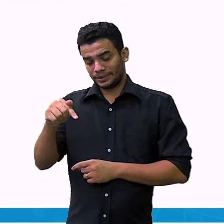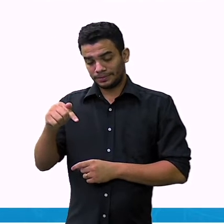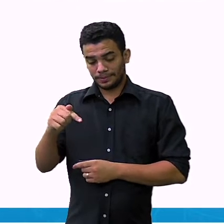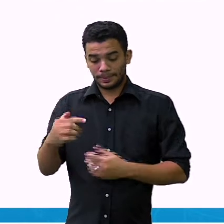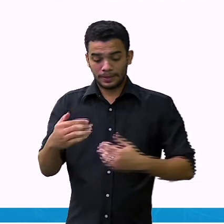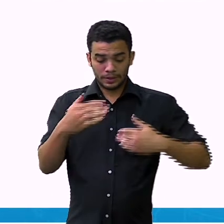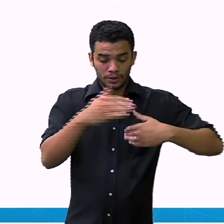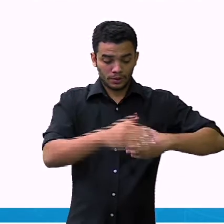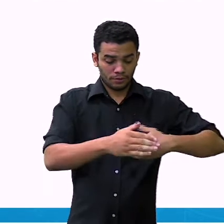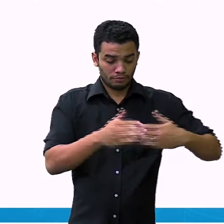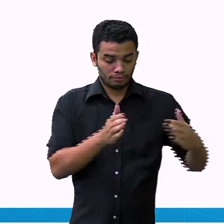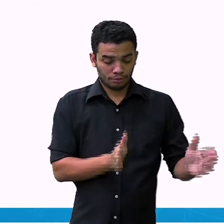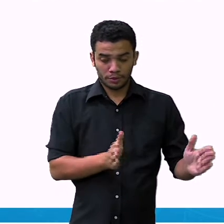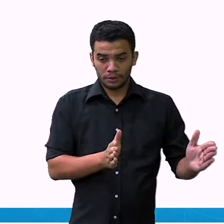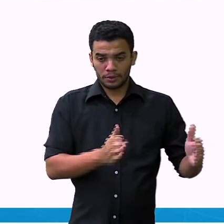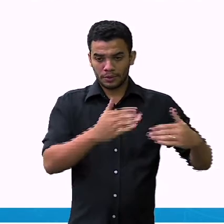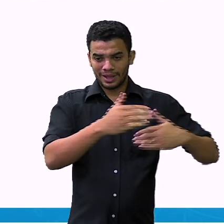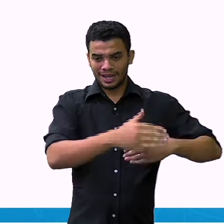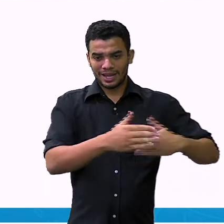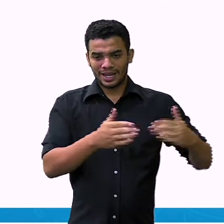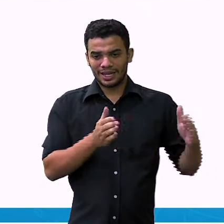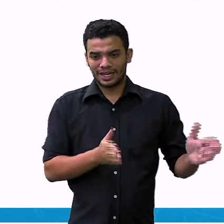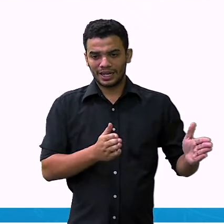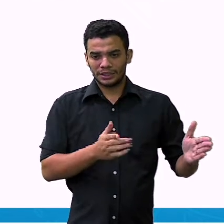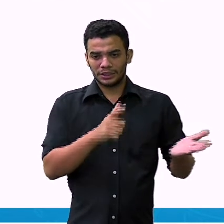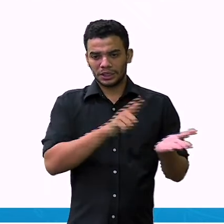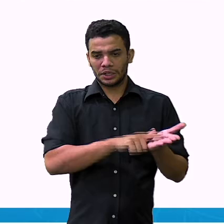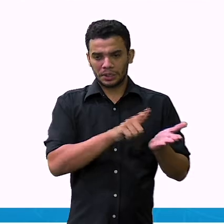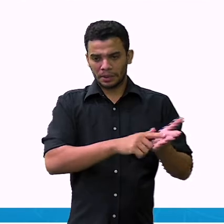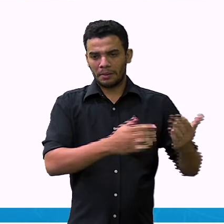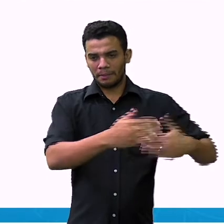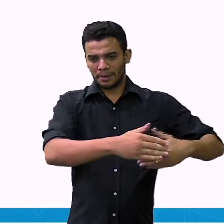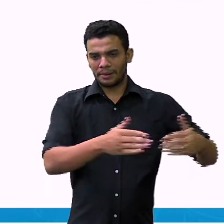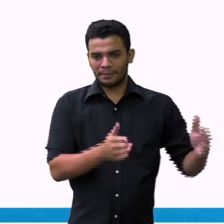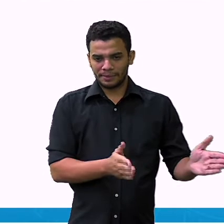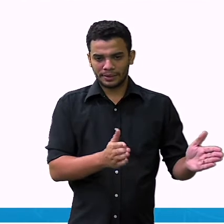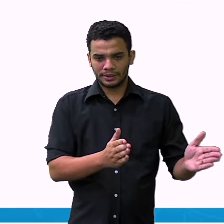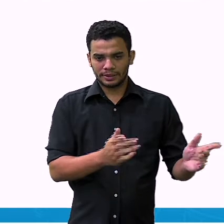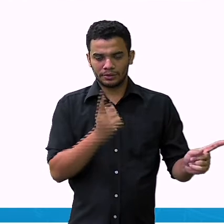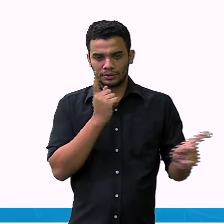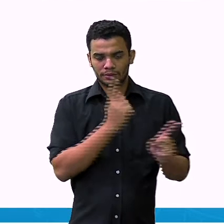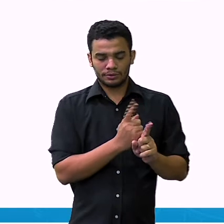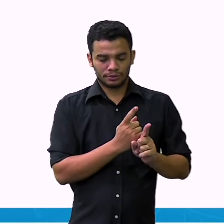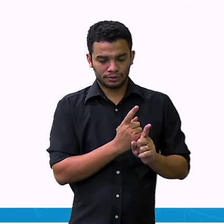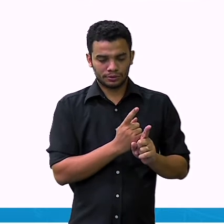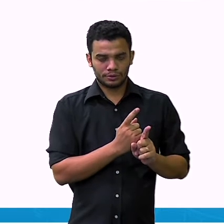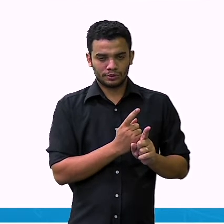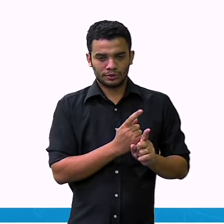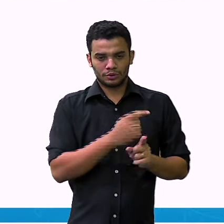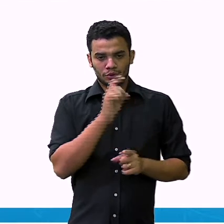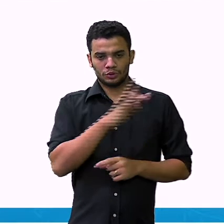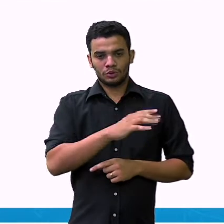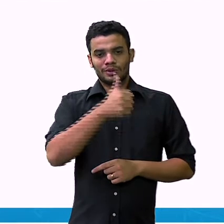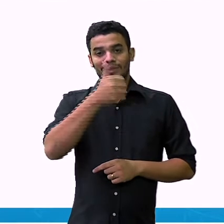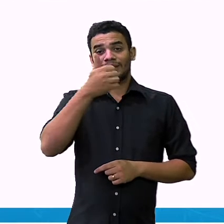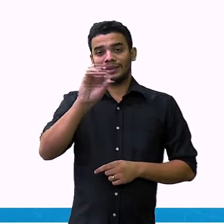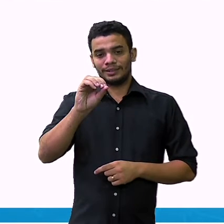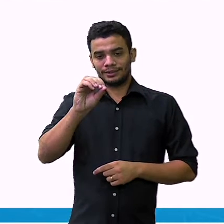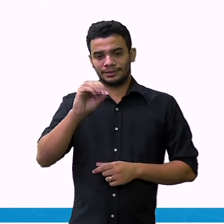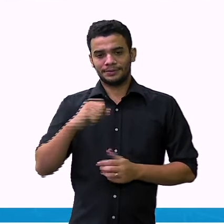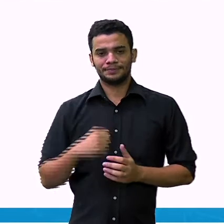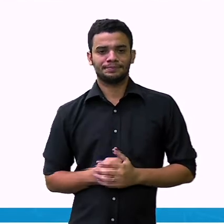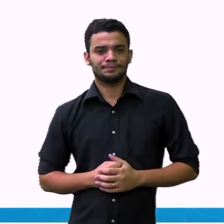aqui observe aqui, já o papelão, apenas 10,